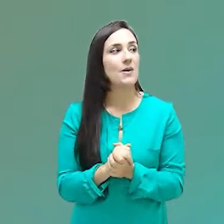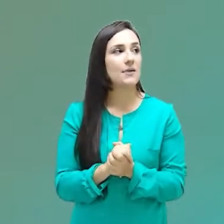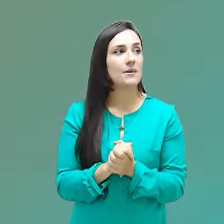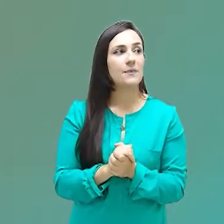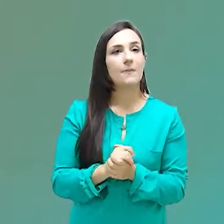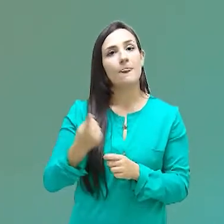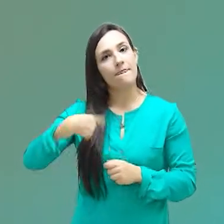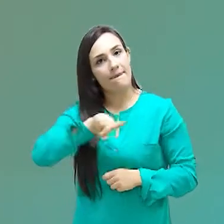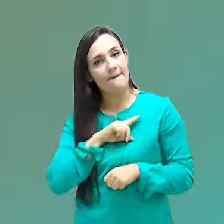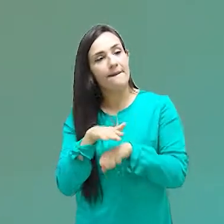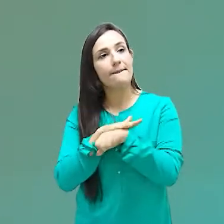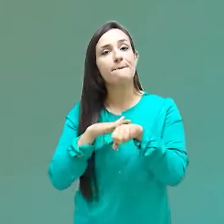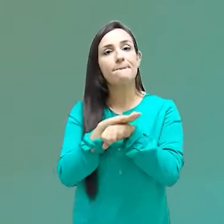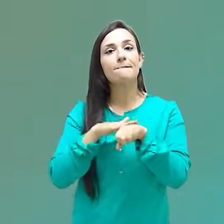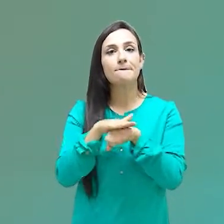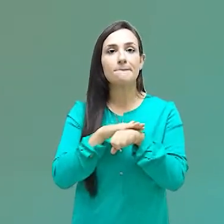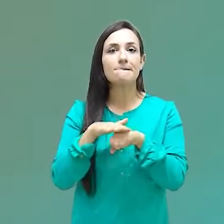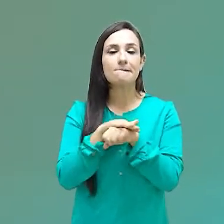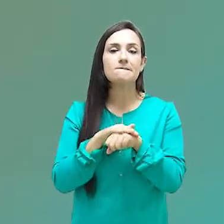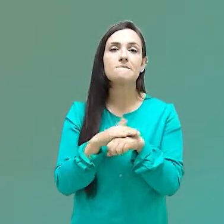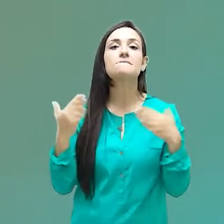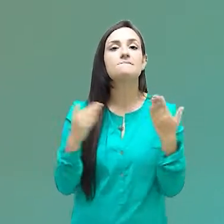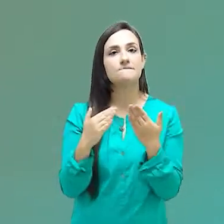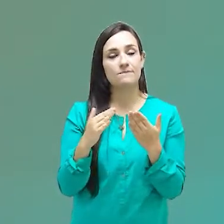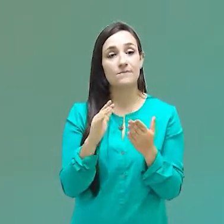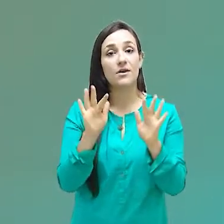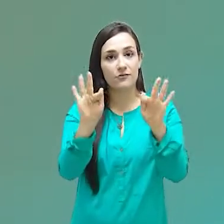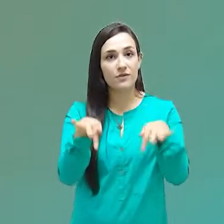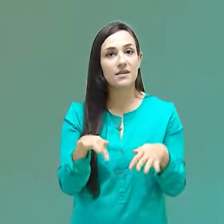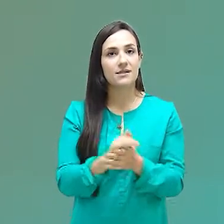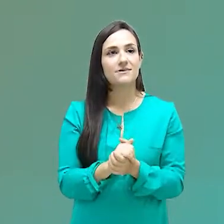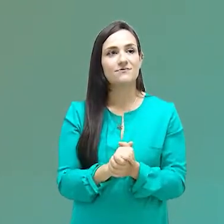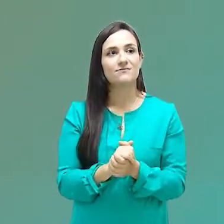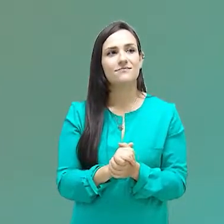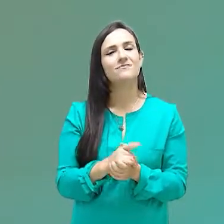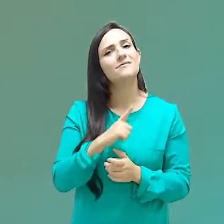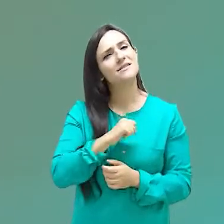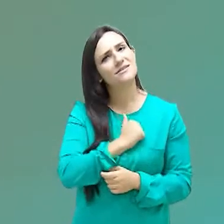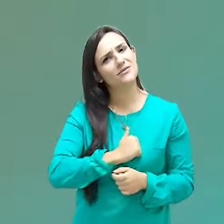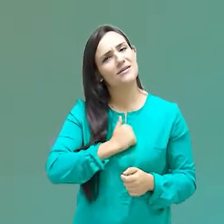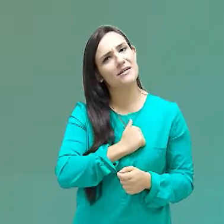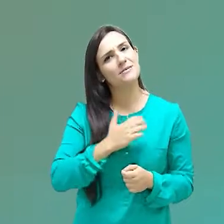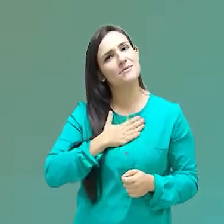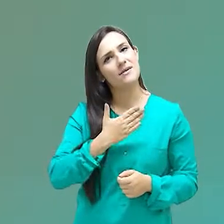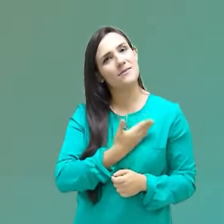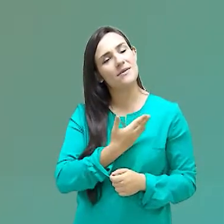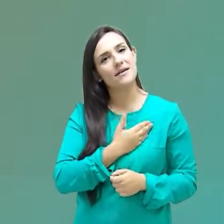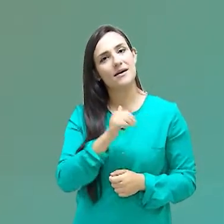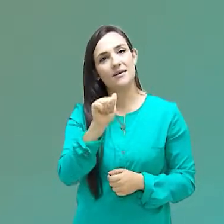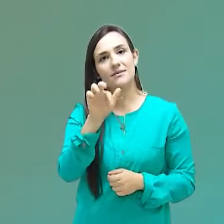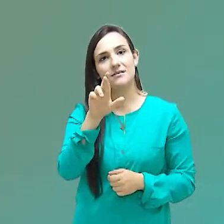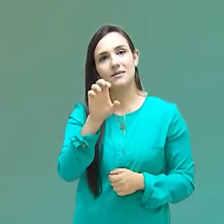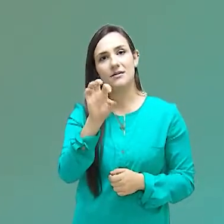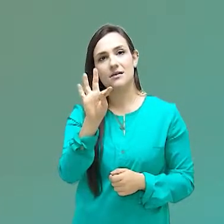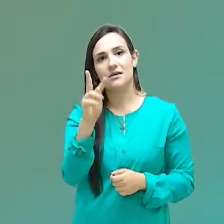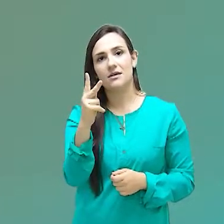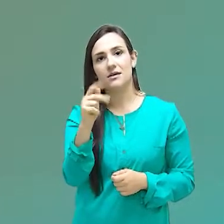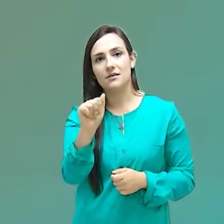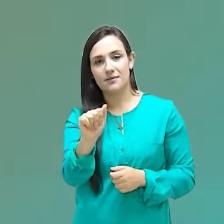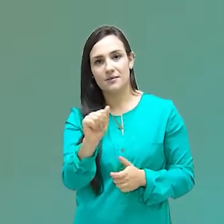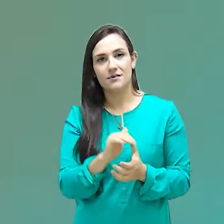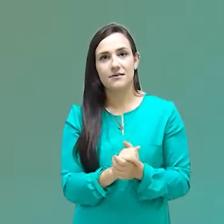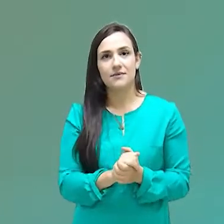da minha amiga Areta Muritiba, no seu Momento Interatividade, que esse mês passou lá no Instagram da Assembleia,